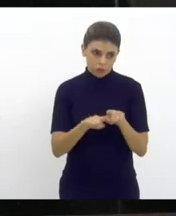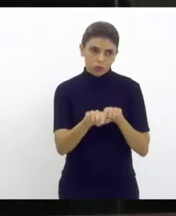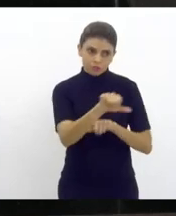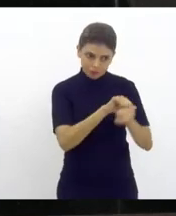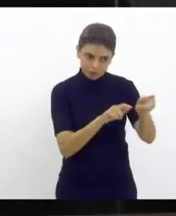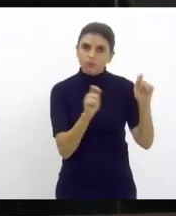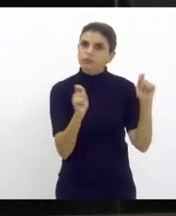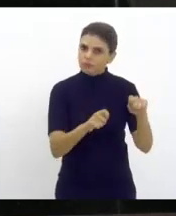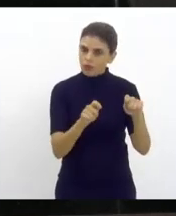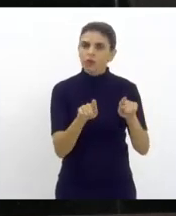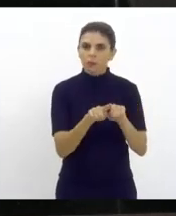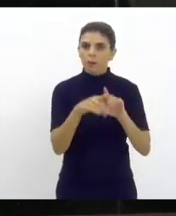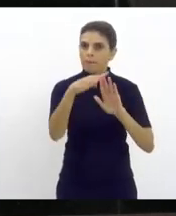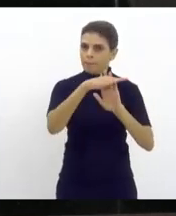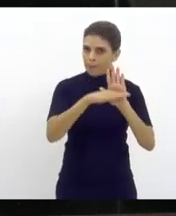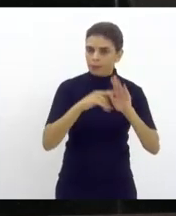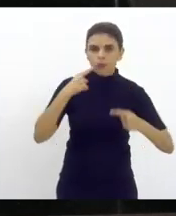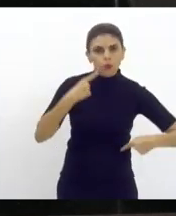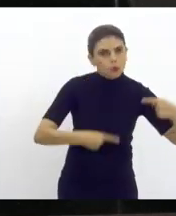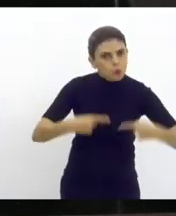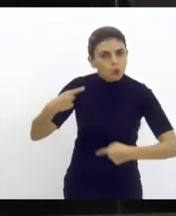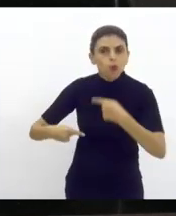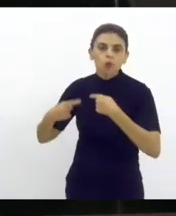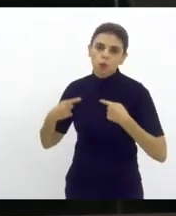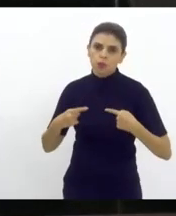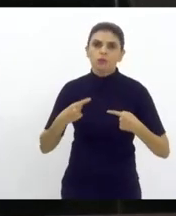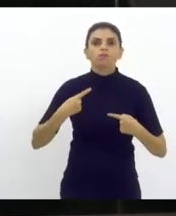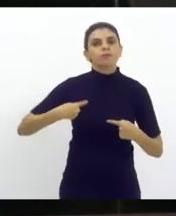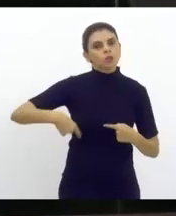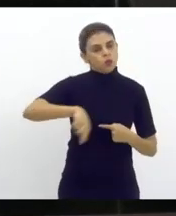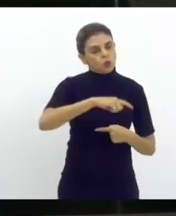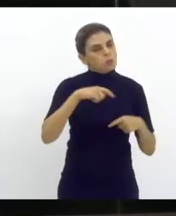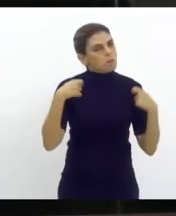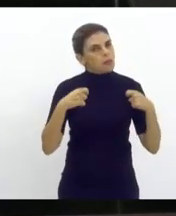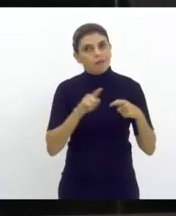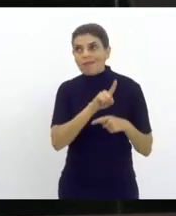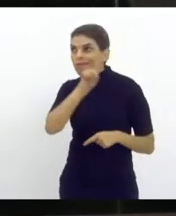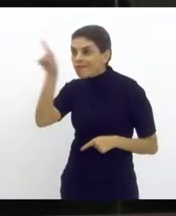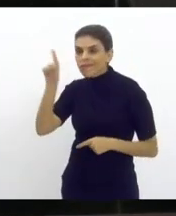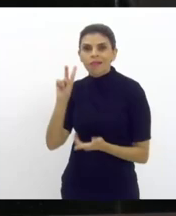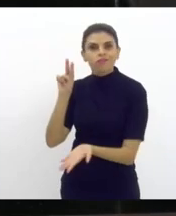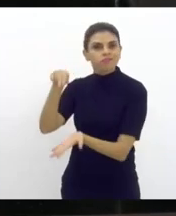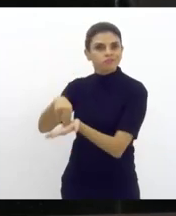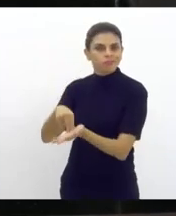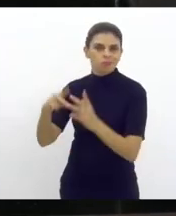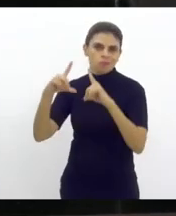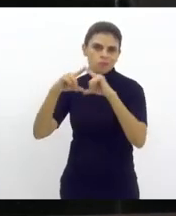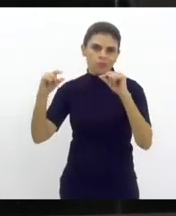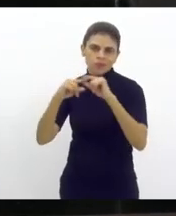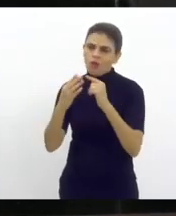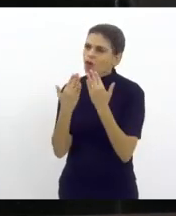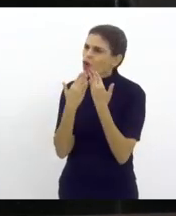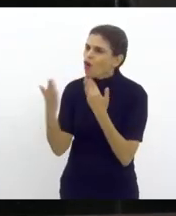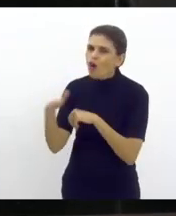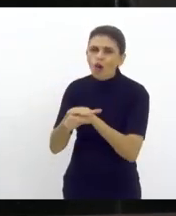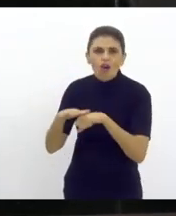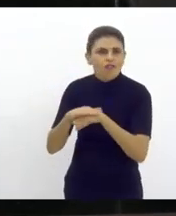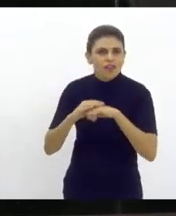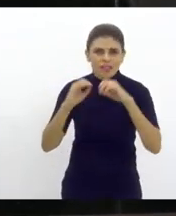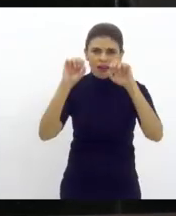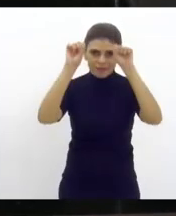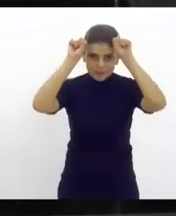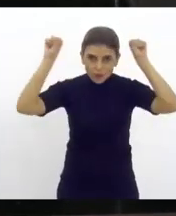senhor vossa excelência falou também isso trazer em Pauta discutir isso aí nós temos que temos que ir para Brasília e no Supremo conversar com faquim